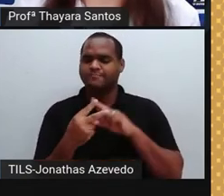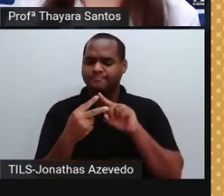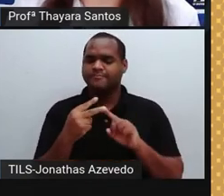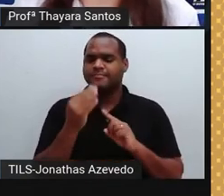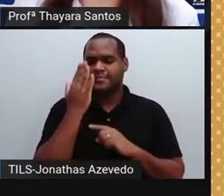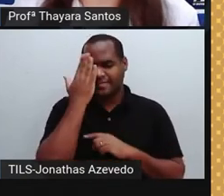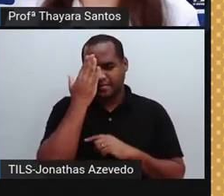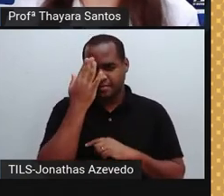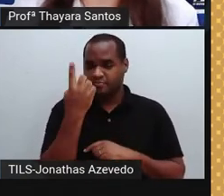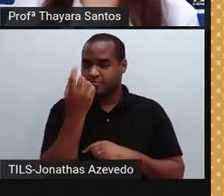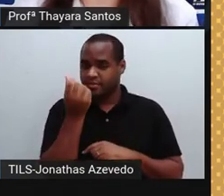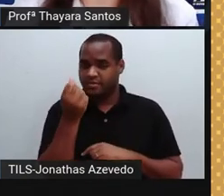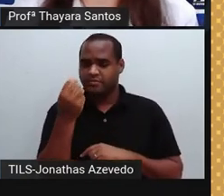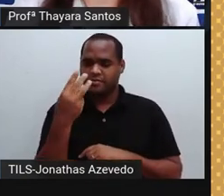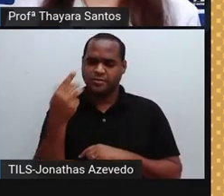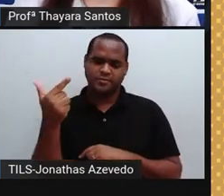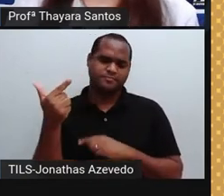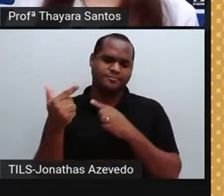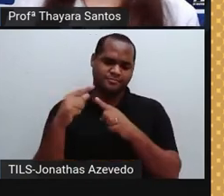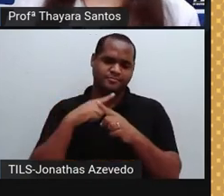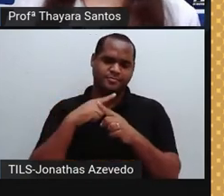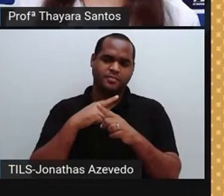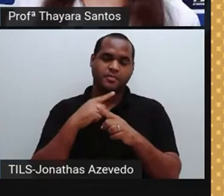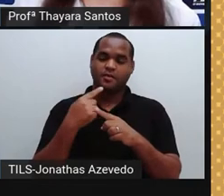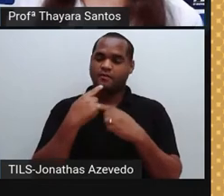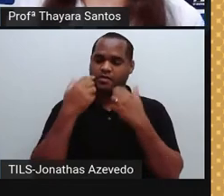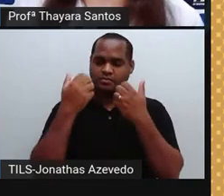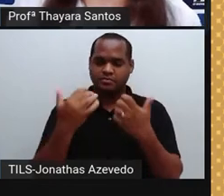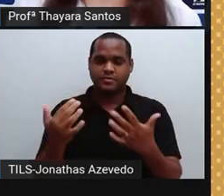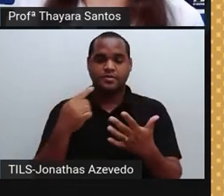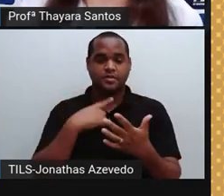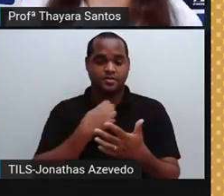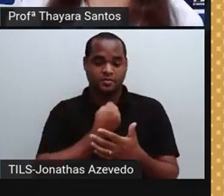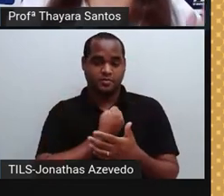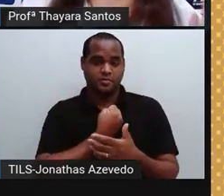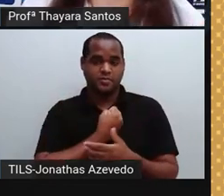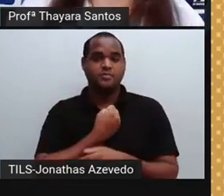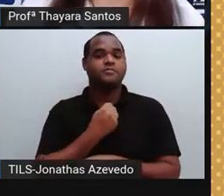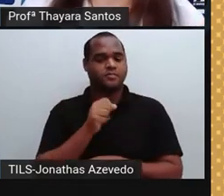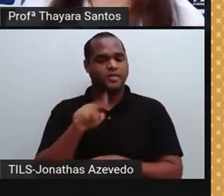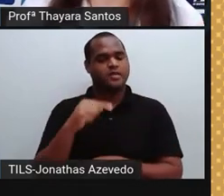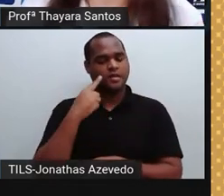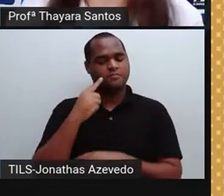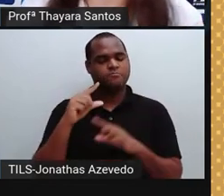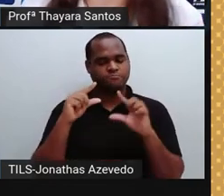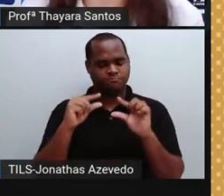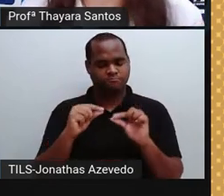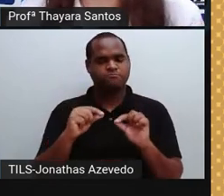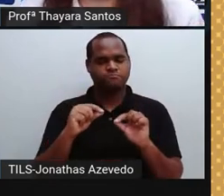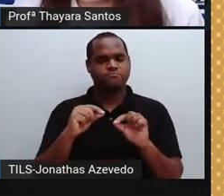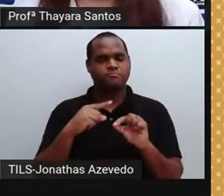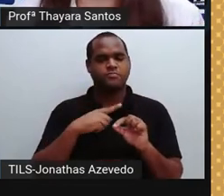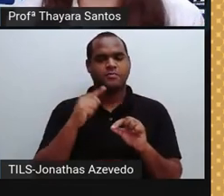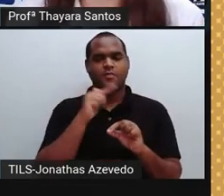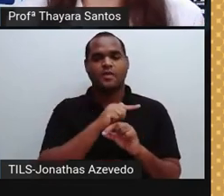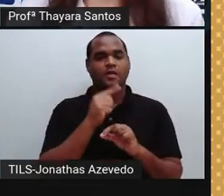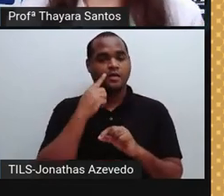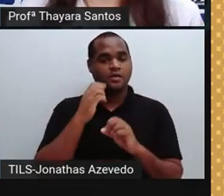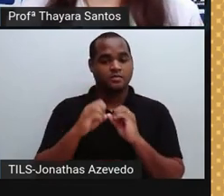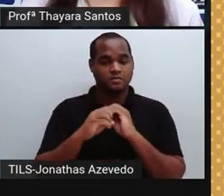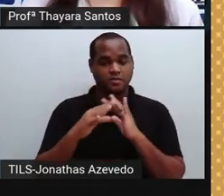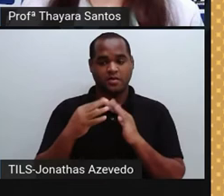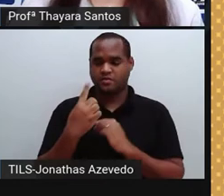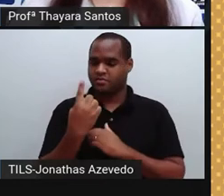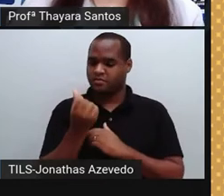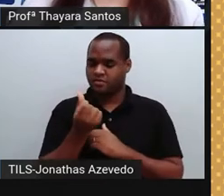aqui em cima e 32 aqui embaixo. E eu já falei para vocês que o número atômico geralmente é o menor número que aparece. Então, vai ser 16